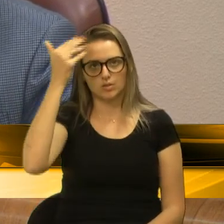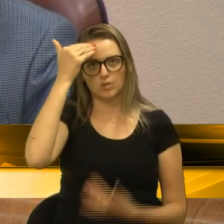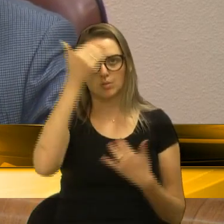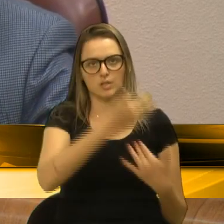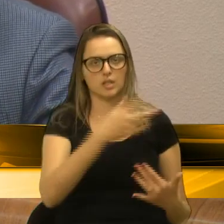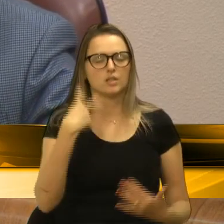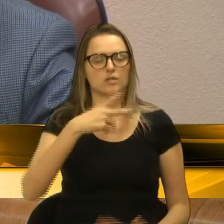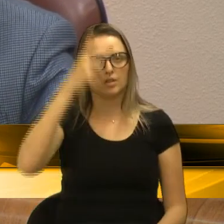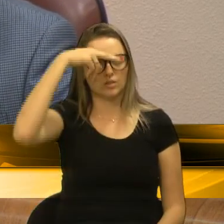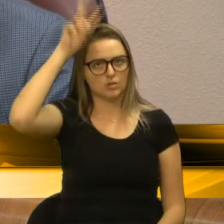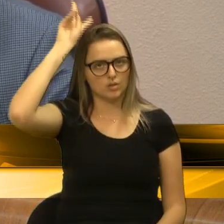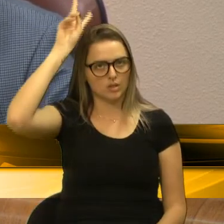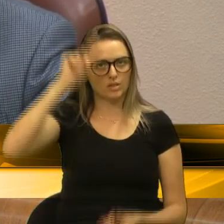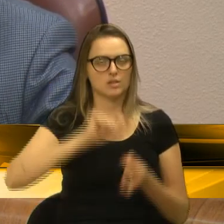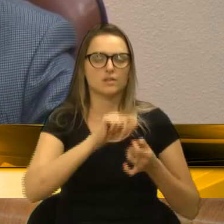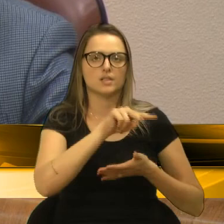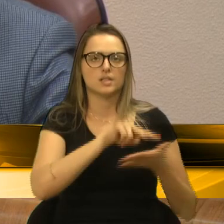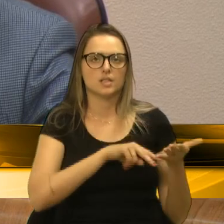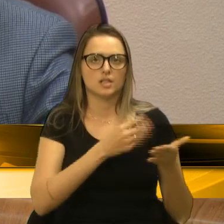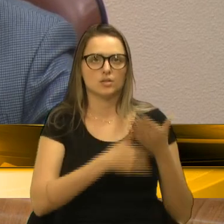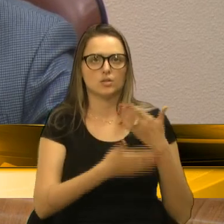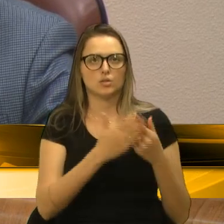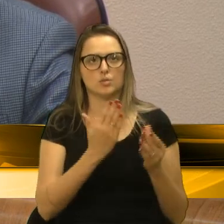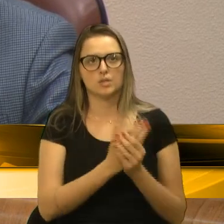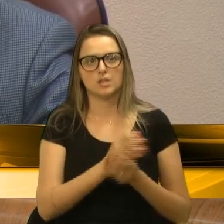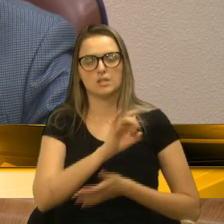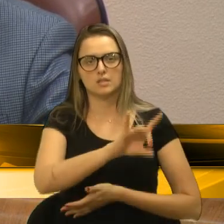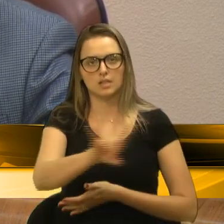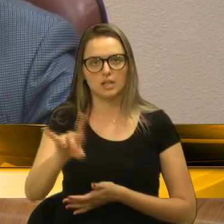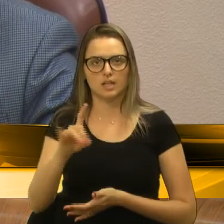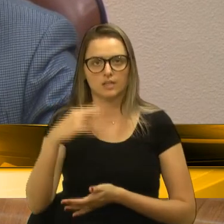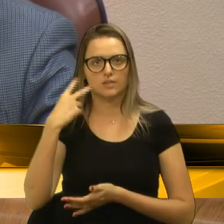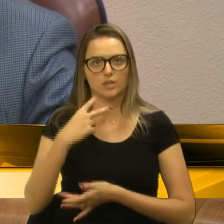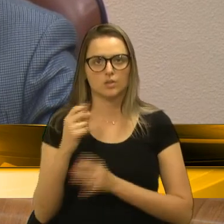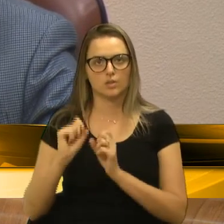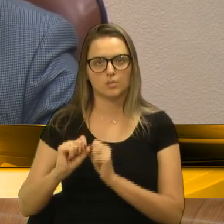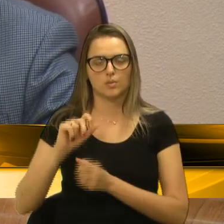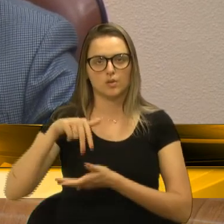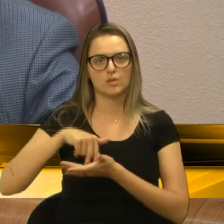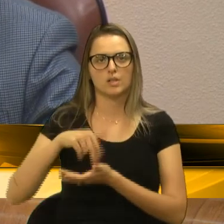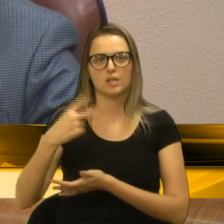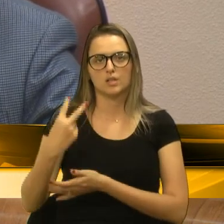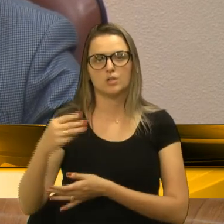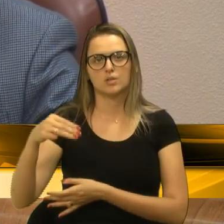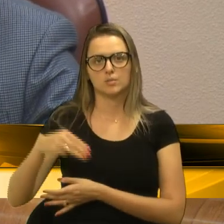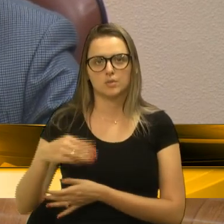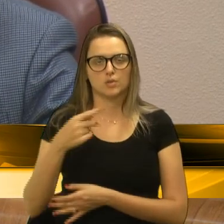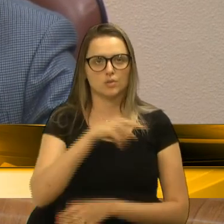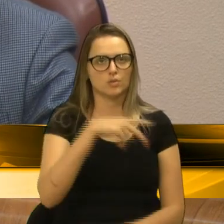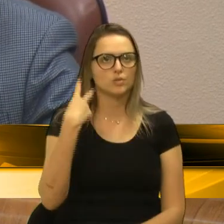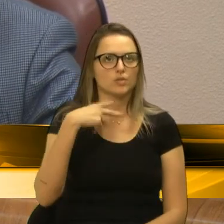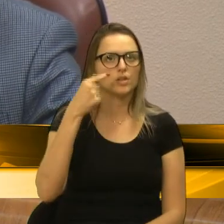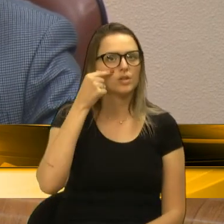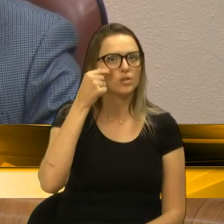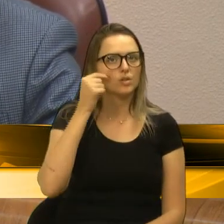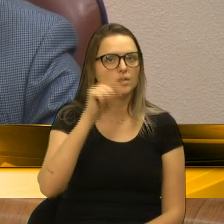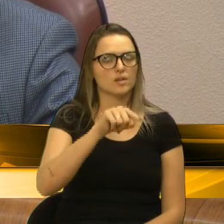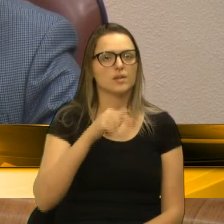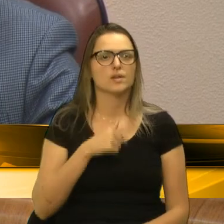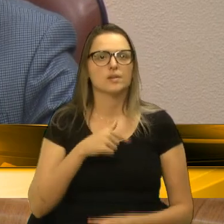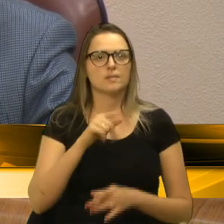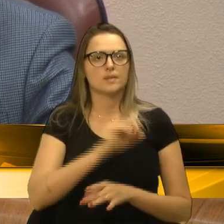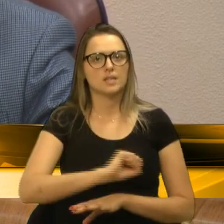vereador Edson. Igualmente ao procedimento anterior, cada vereador que quiser declarar seu voto pode fazê-lo até 2 minutos. Vereador Eloy Frisso, declarar o voto,